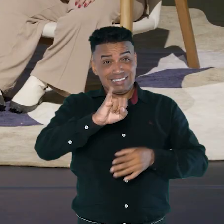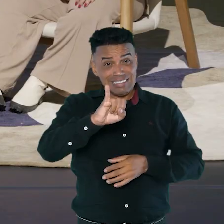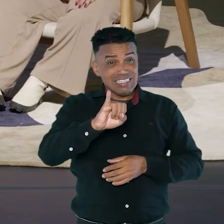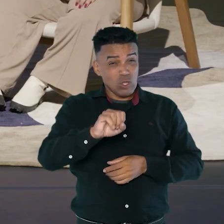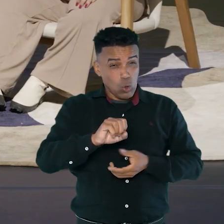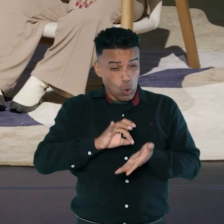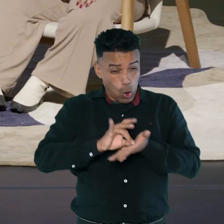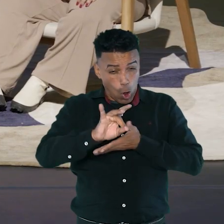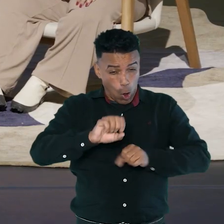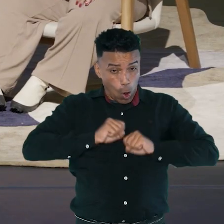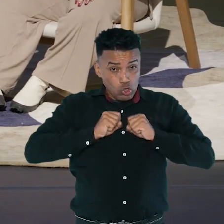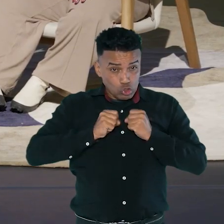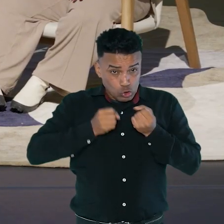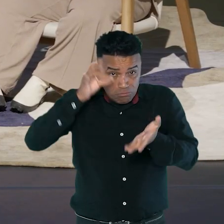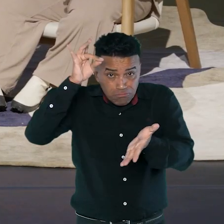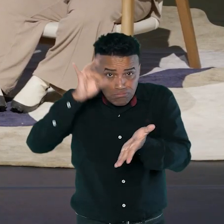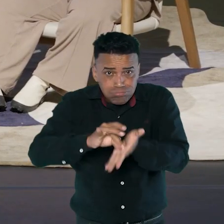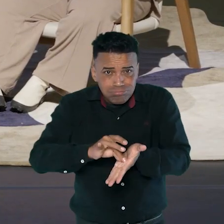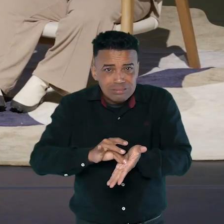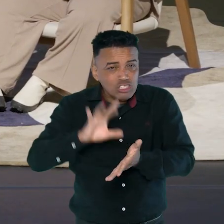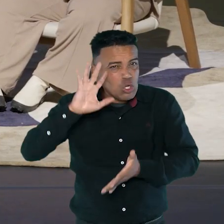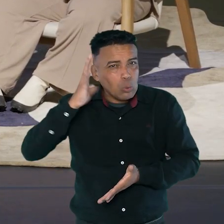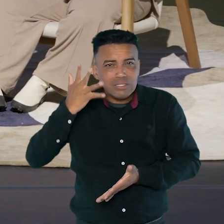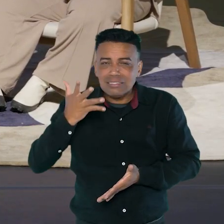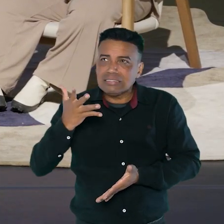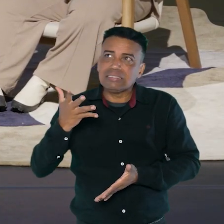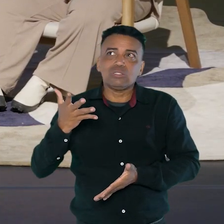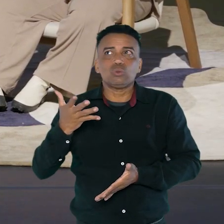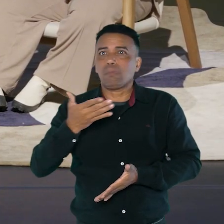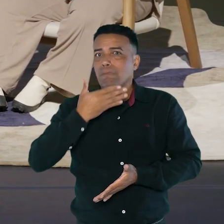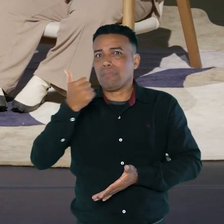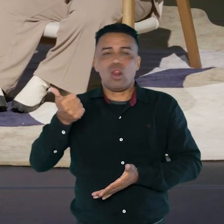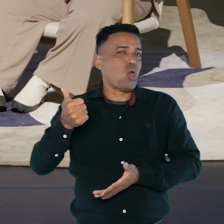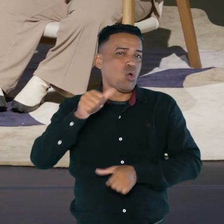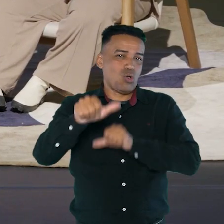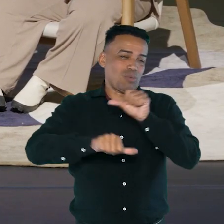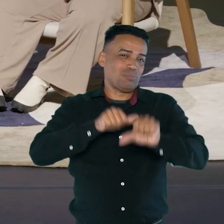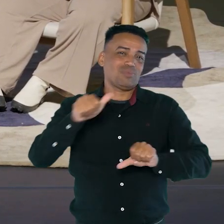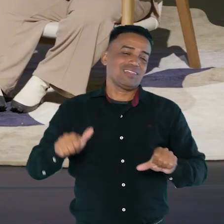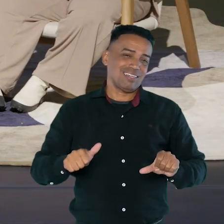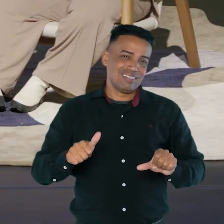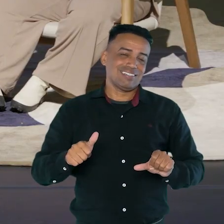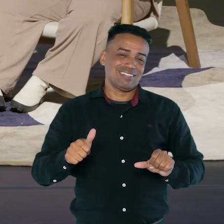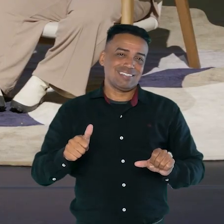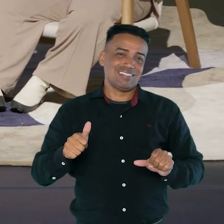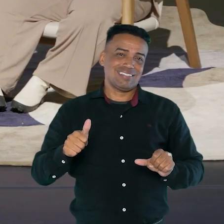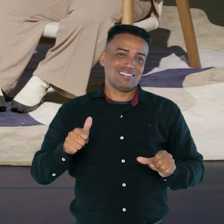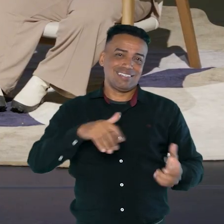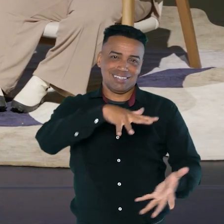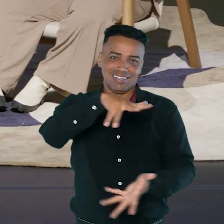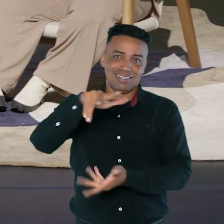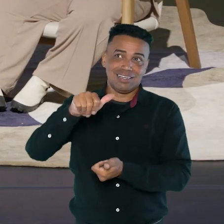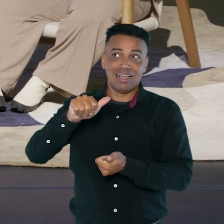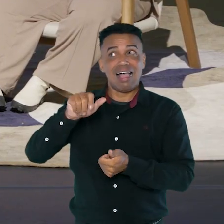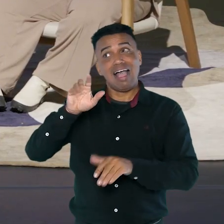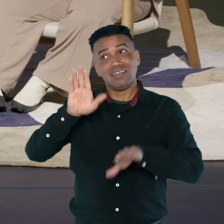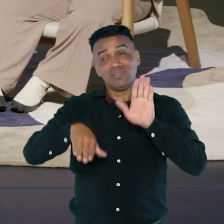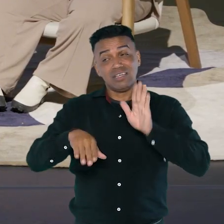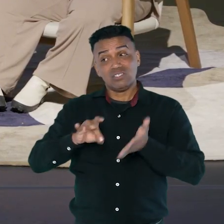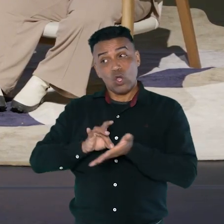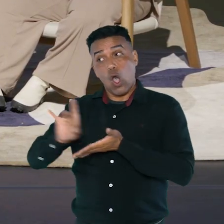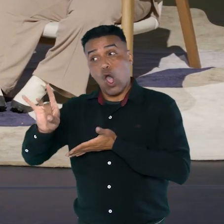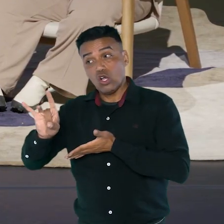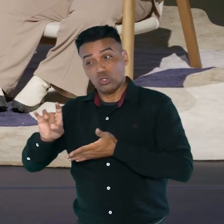tivéssemos ódio mesmo, teria acontecido coisas melhores para nós. Eu acho que individualmente, talvez a gente tenha ódio de